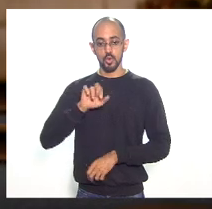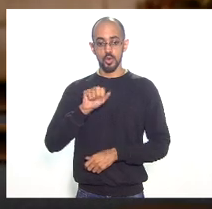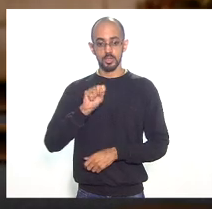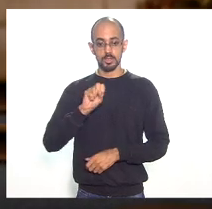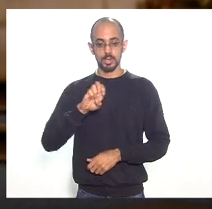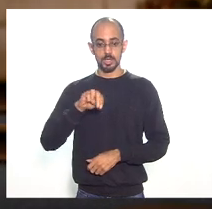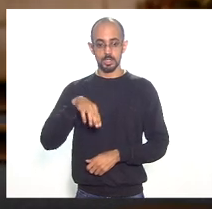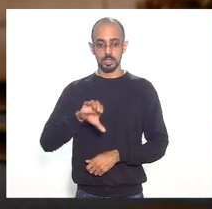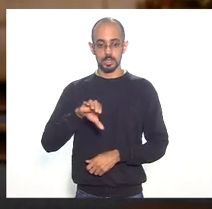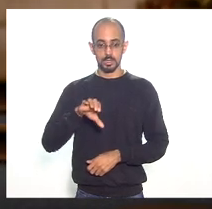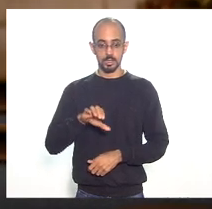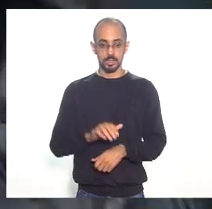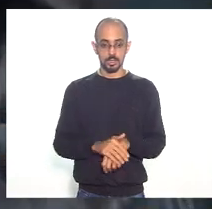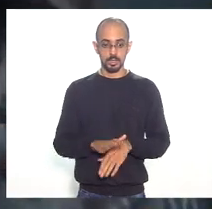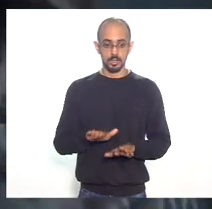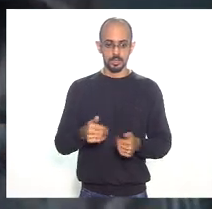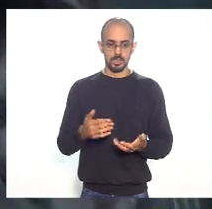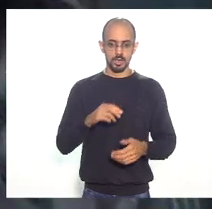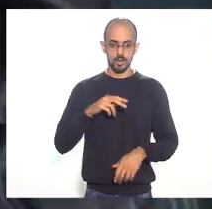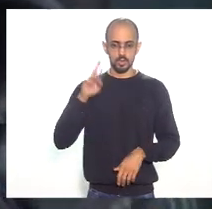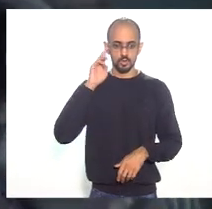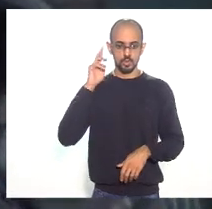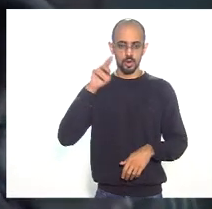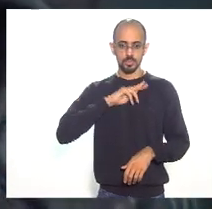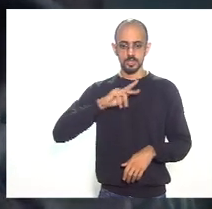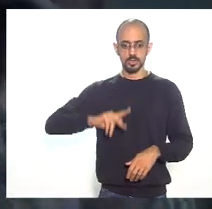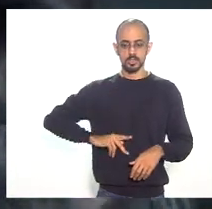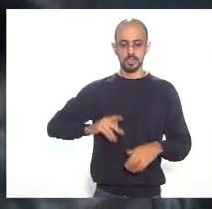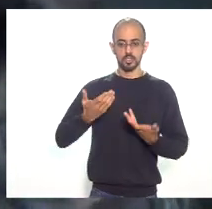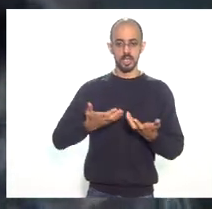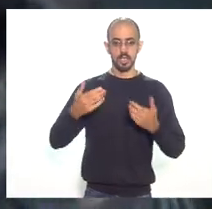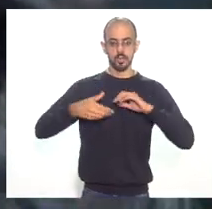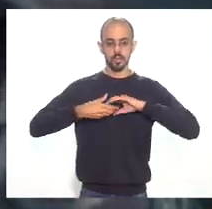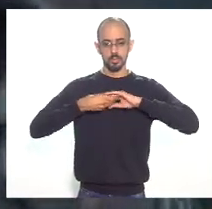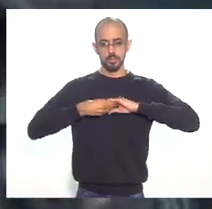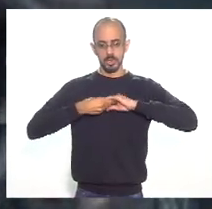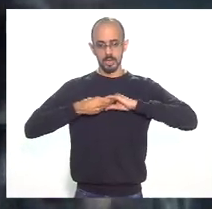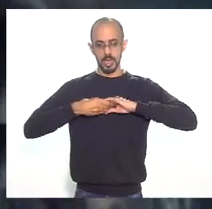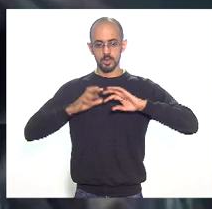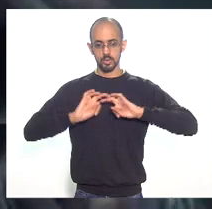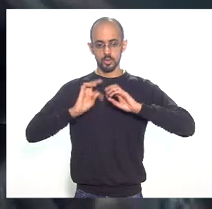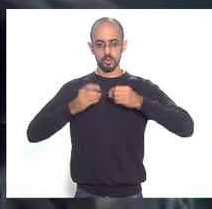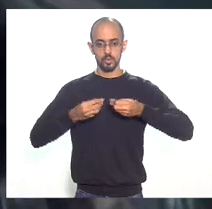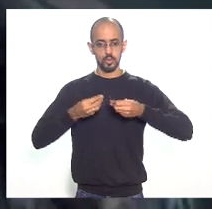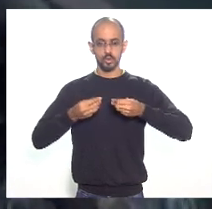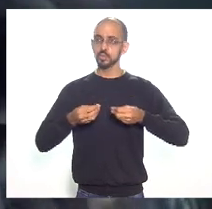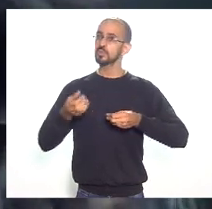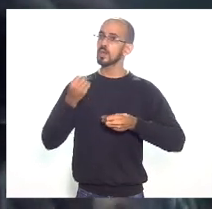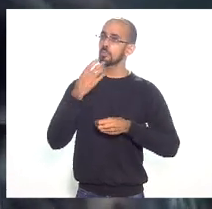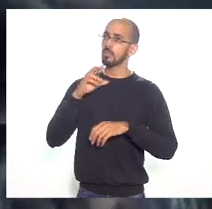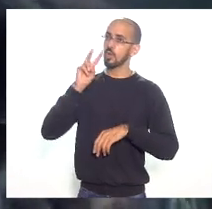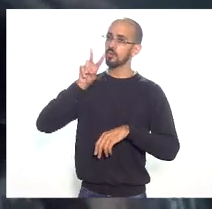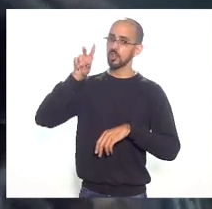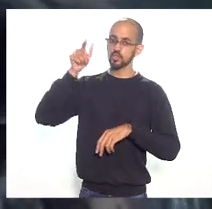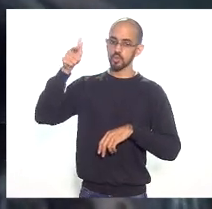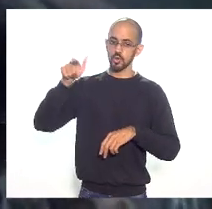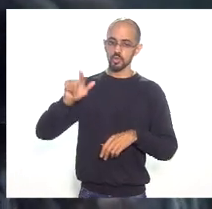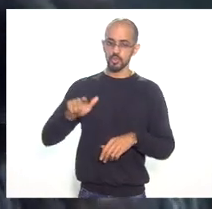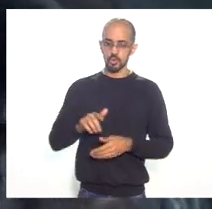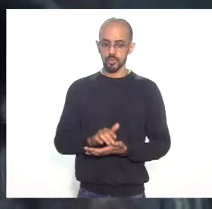Senhor presidente, gostaria de cumprimentá-lo, cumprimentar todos os amigos e dizer que é bom demais revê-lo. Estou com saudade do senhor.